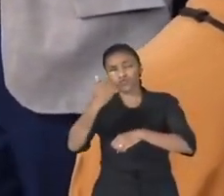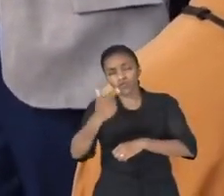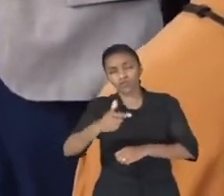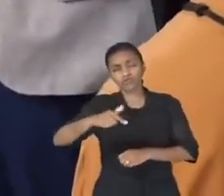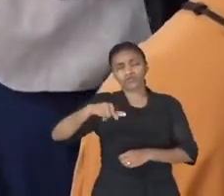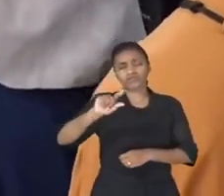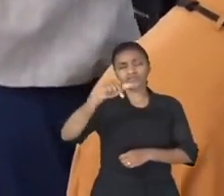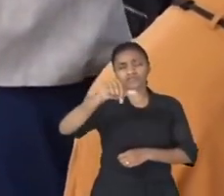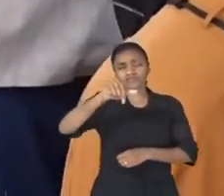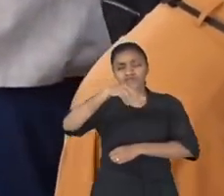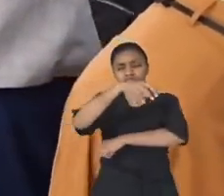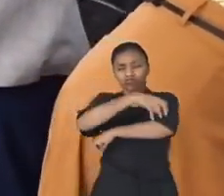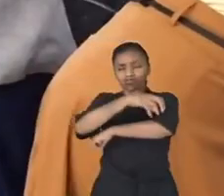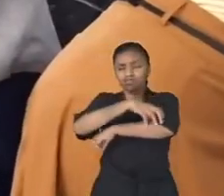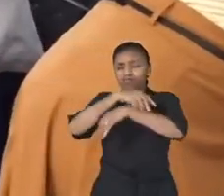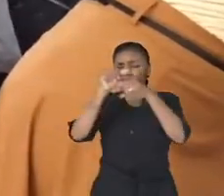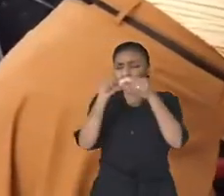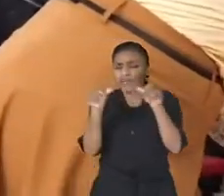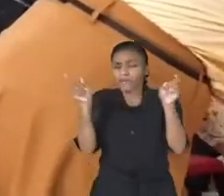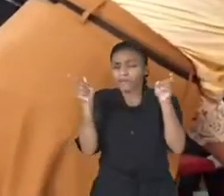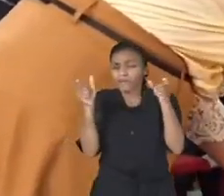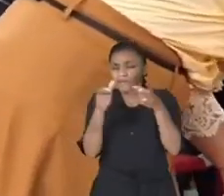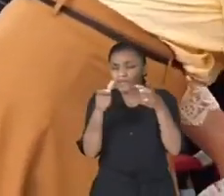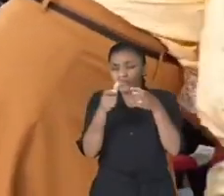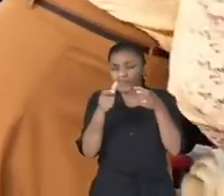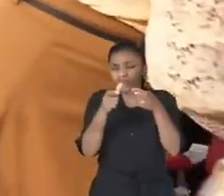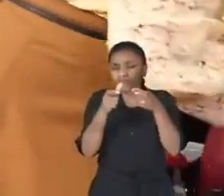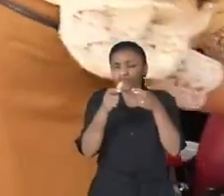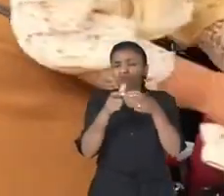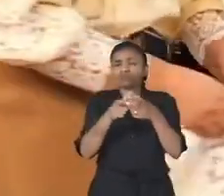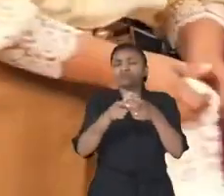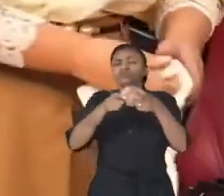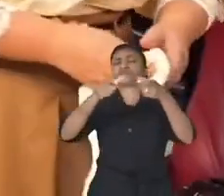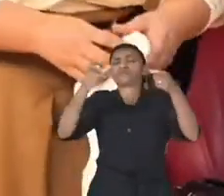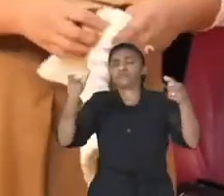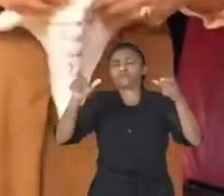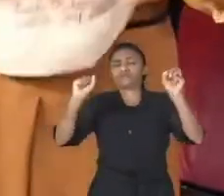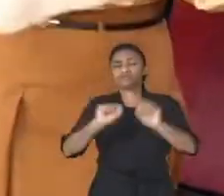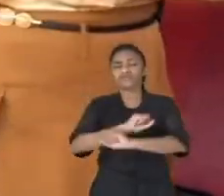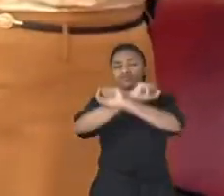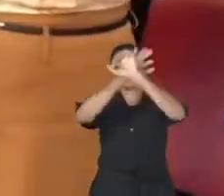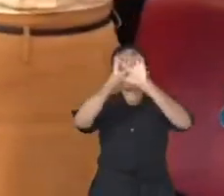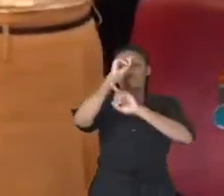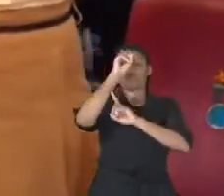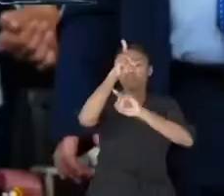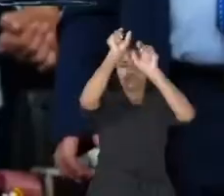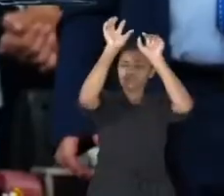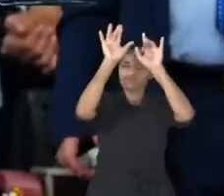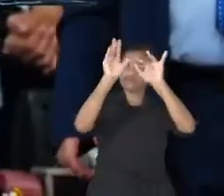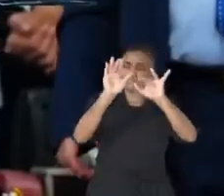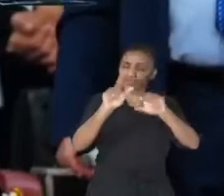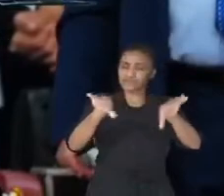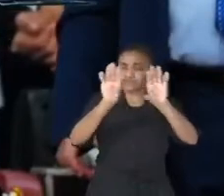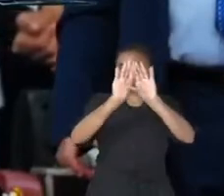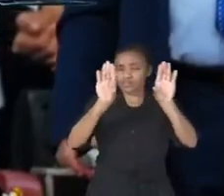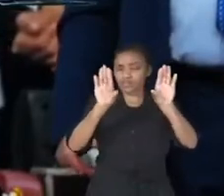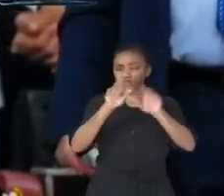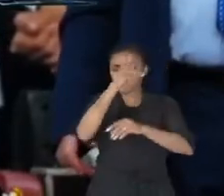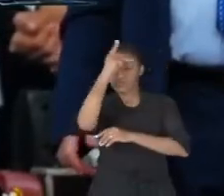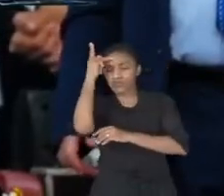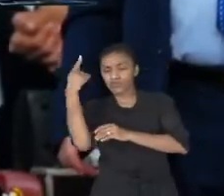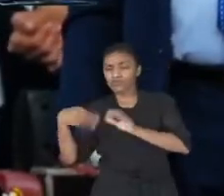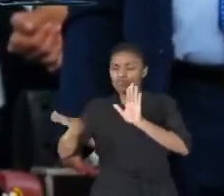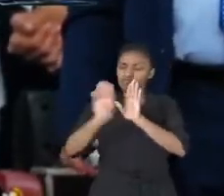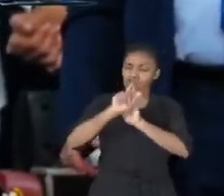vez, este ginásio ficará pequeno para o tamanho da glória que o Senhor vai mandar do alto dos céus. Os que vieram